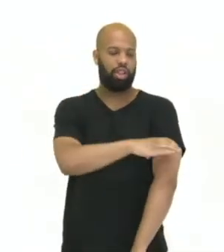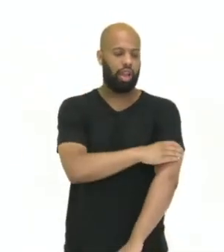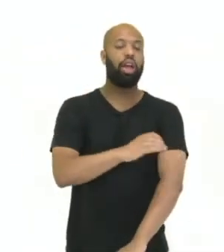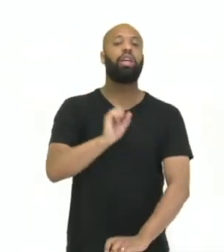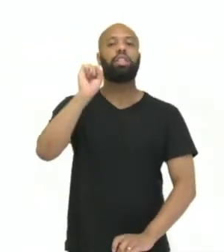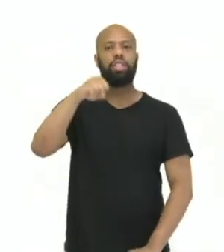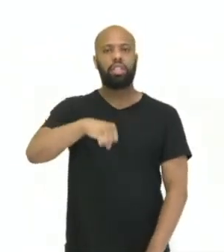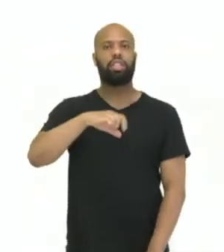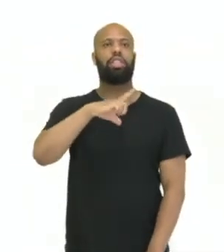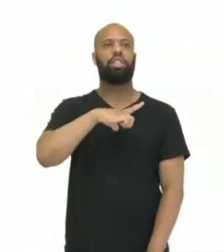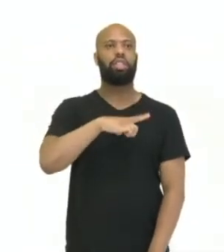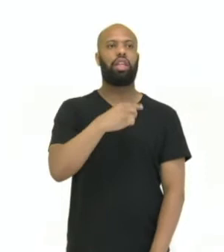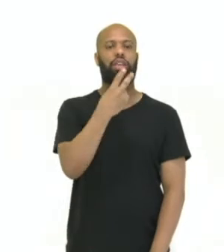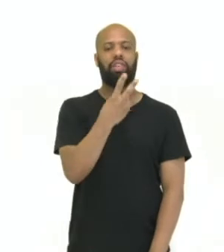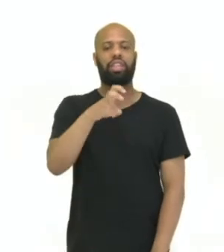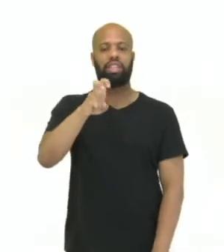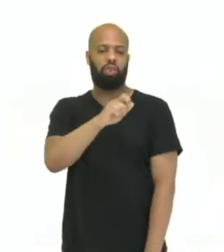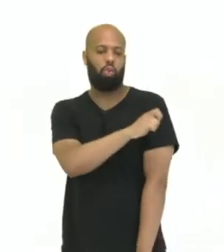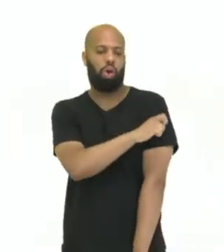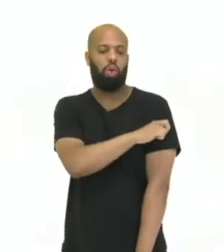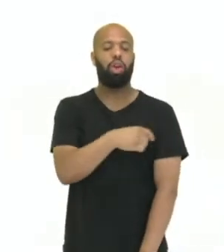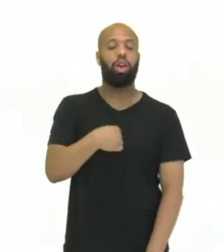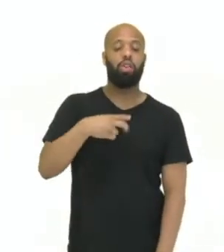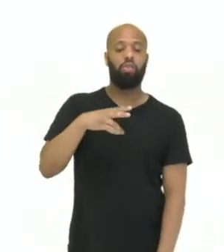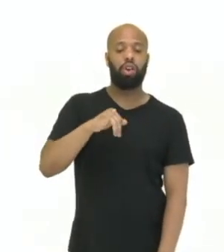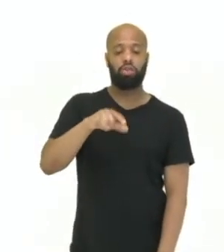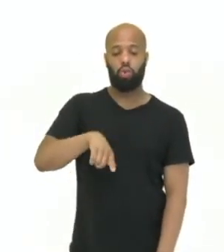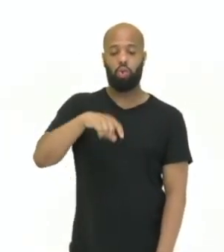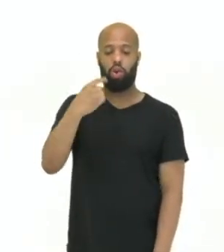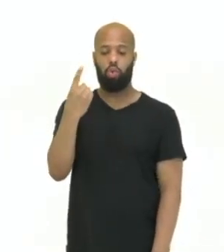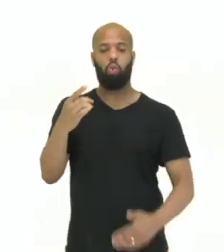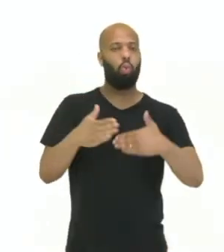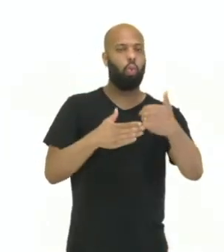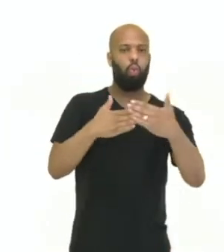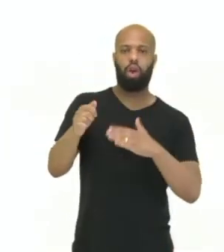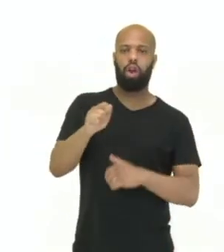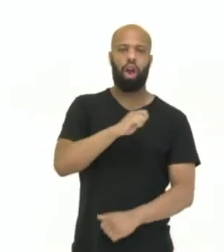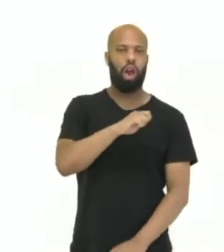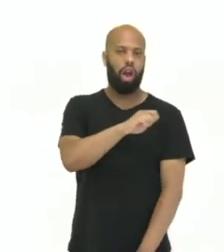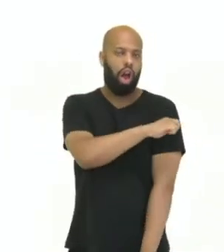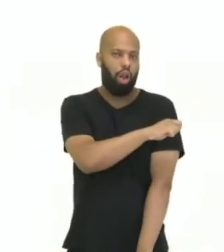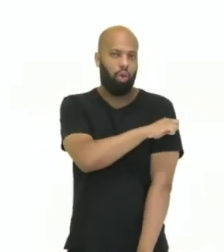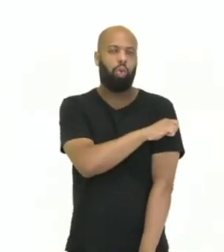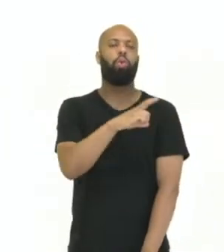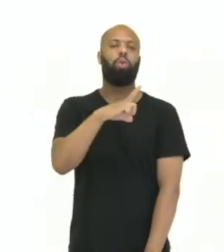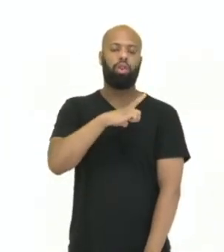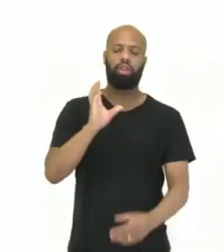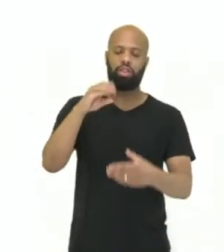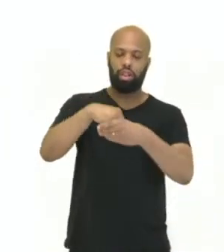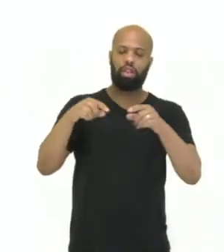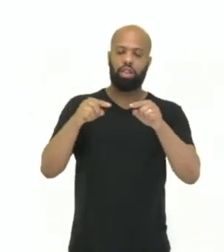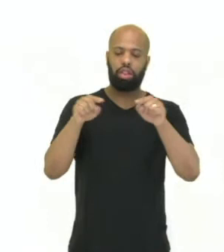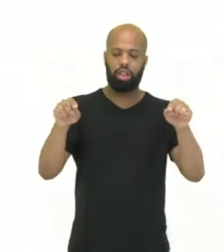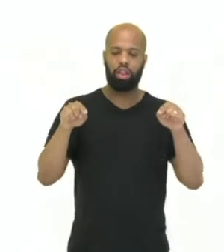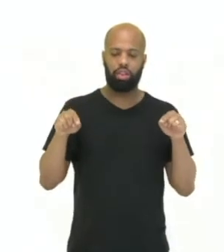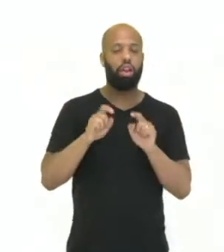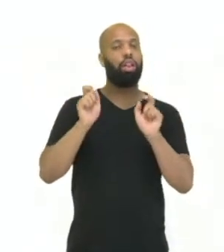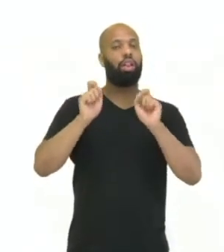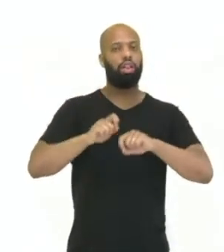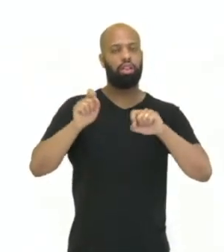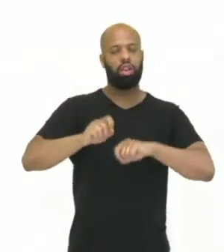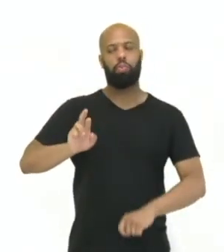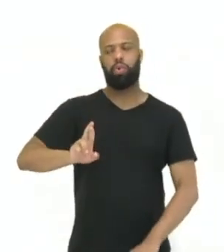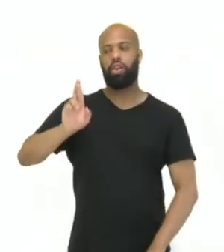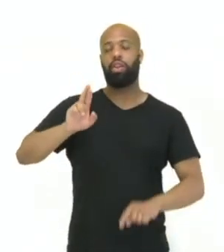25 alunos, eu vou escolher um. Qualquer um pode ser o representante. No entanto, nós